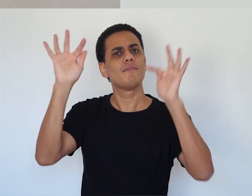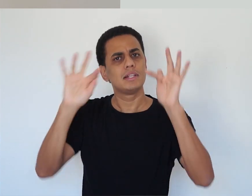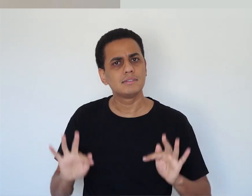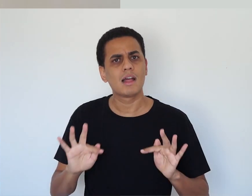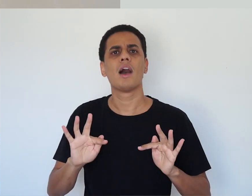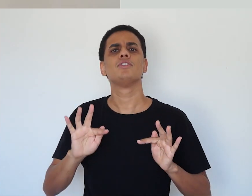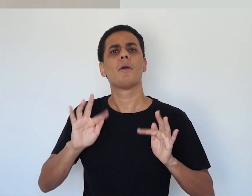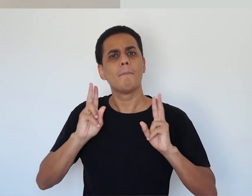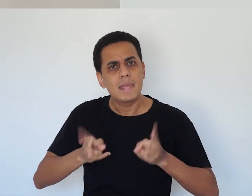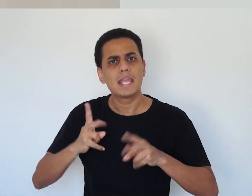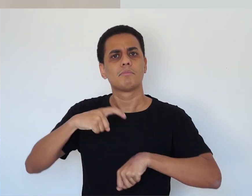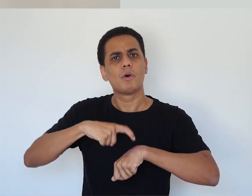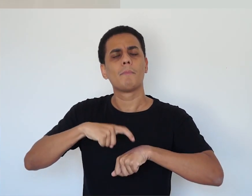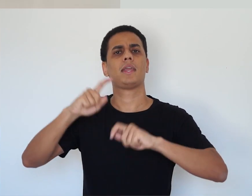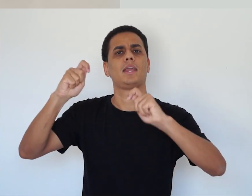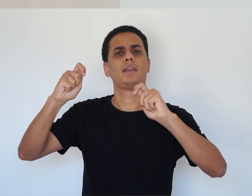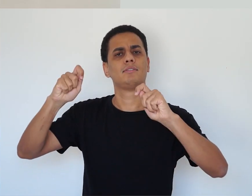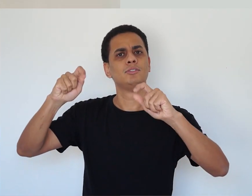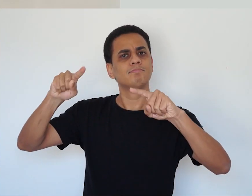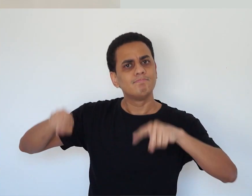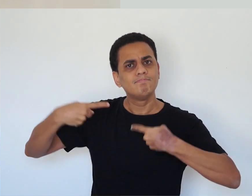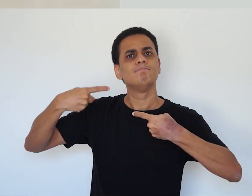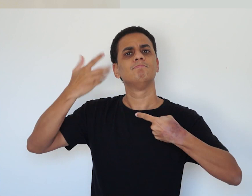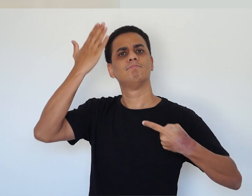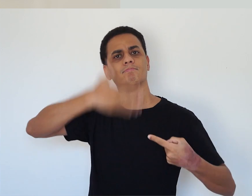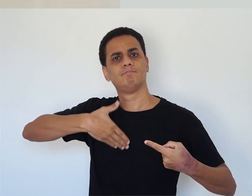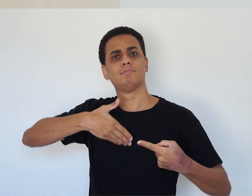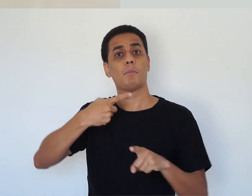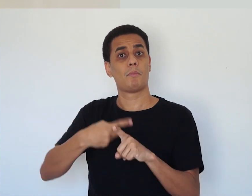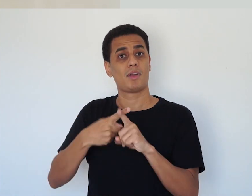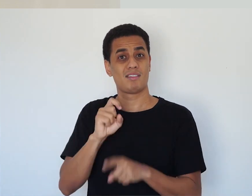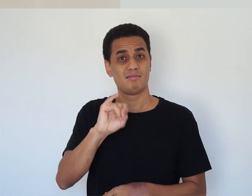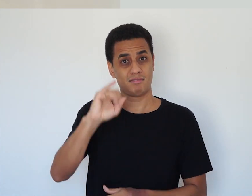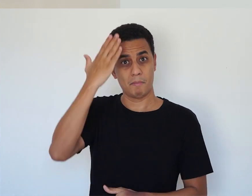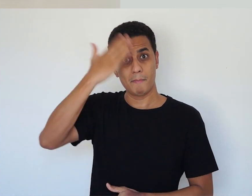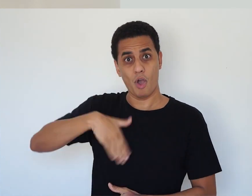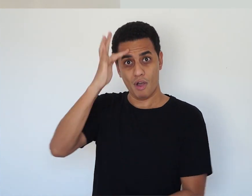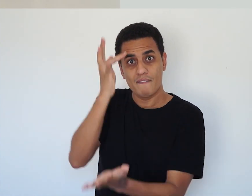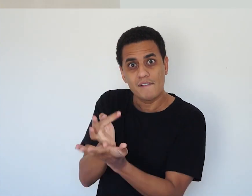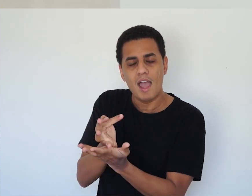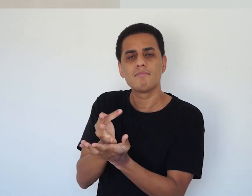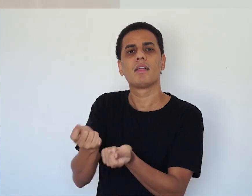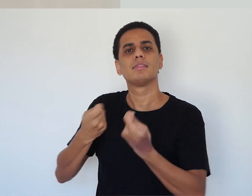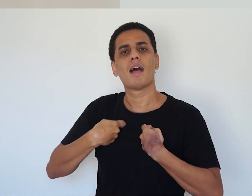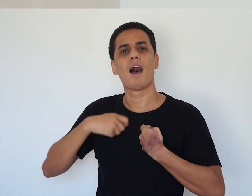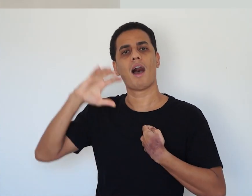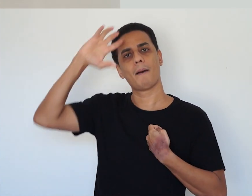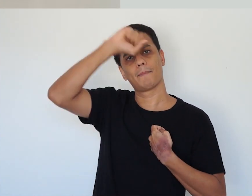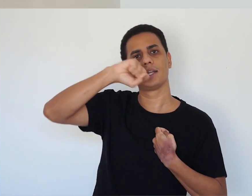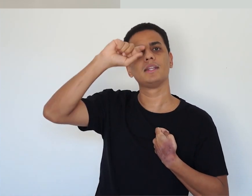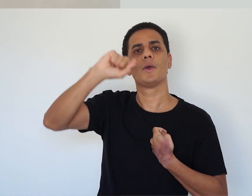passarem por diversas provações, pois vocês sabem que a prova da sua fé produz perseverança.